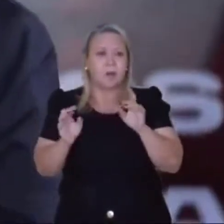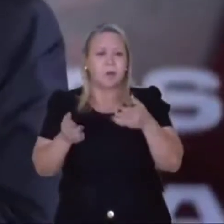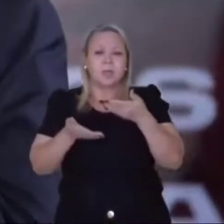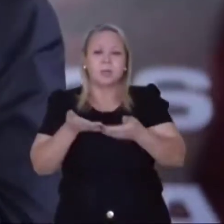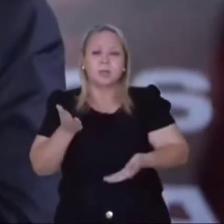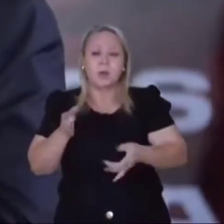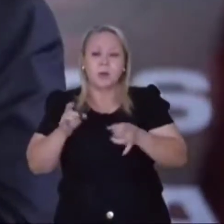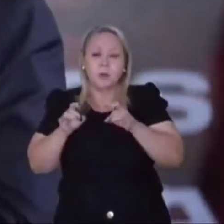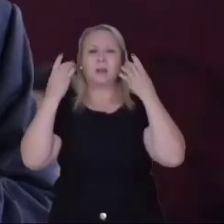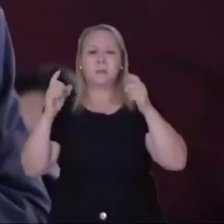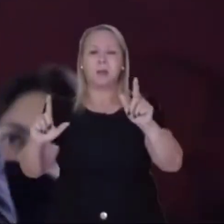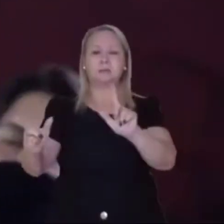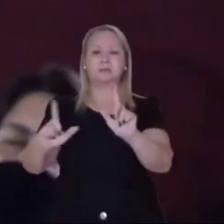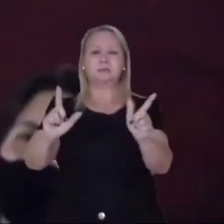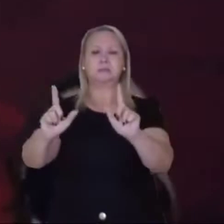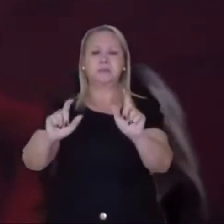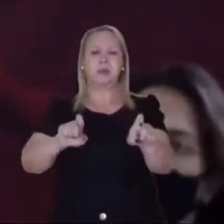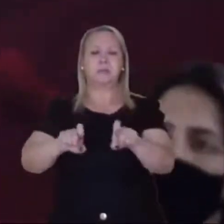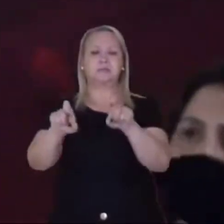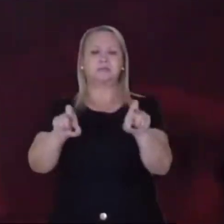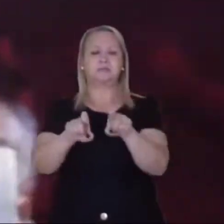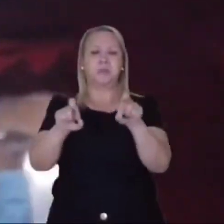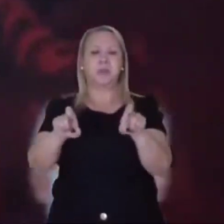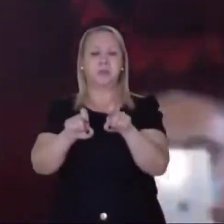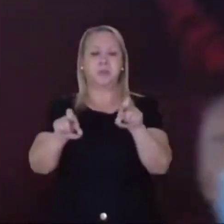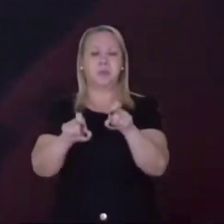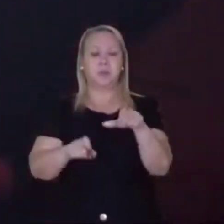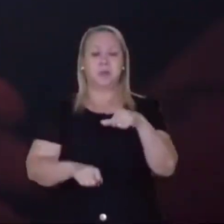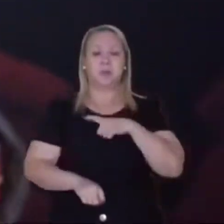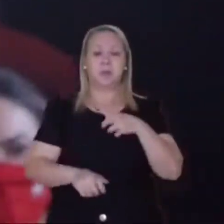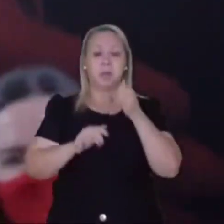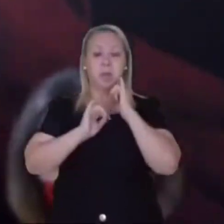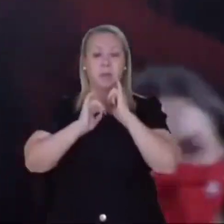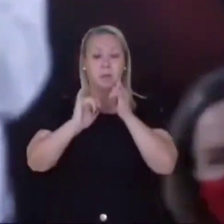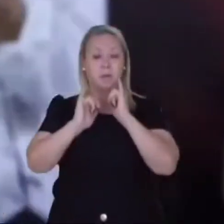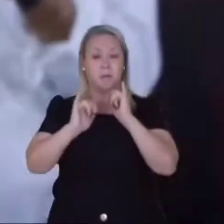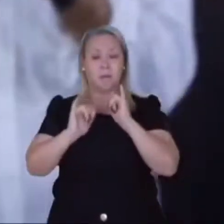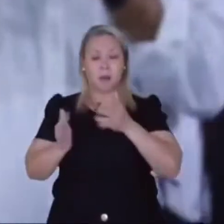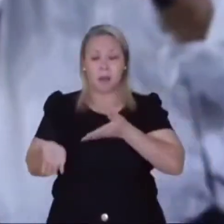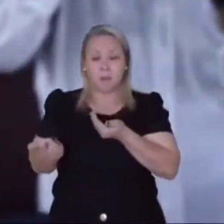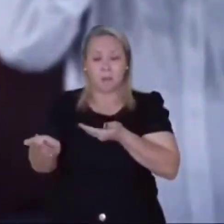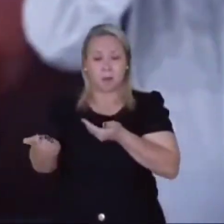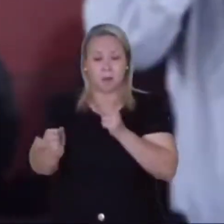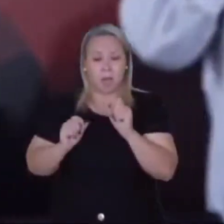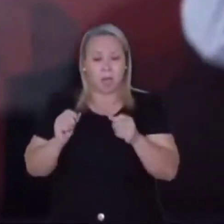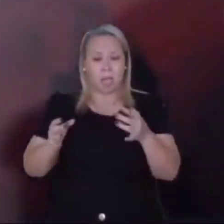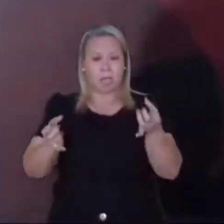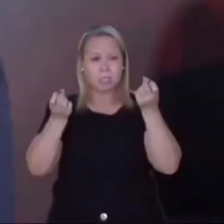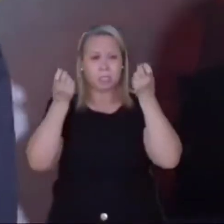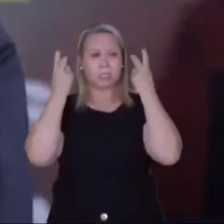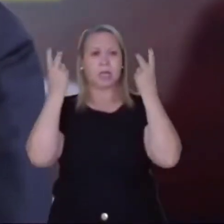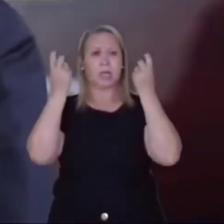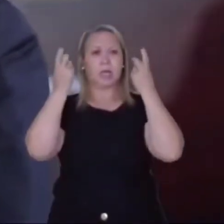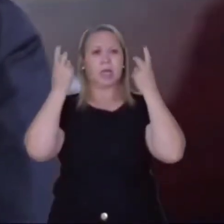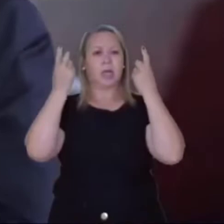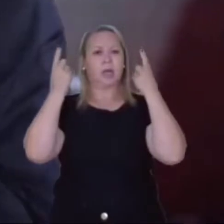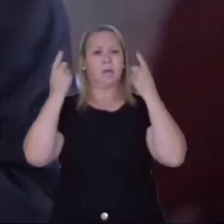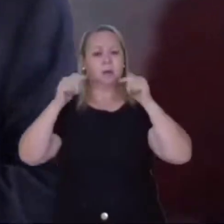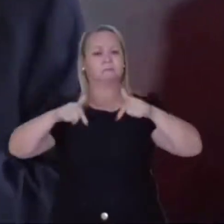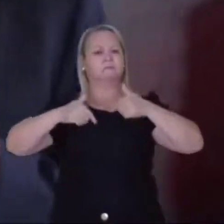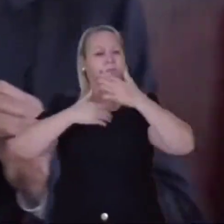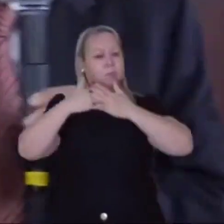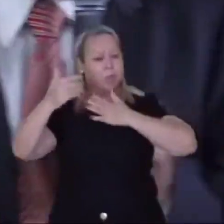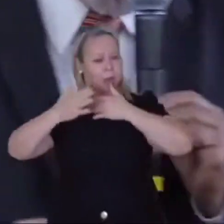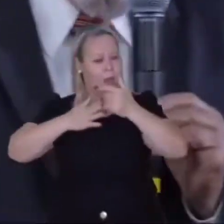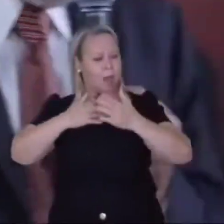ele não faz. Nós temos que dizer para a juventude que ser rebelde é ter ação, é